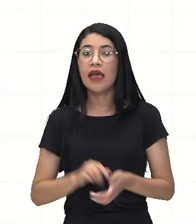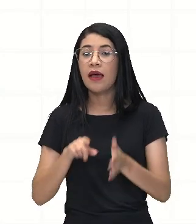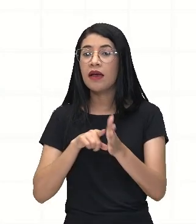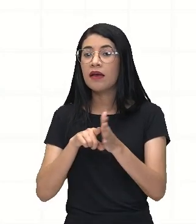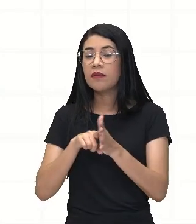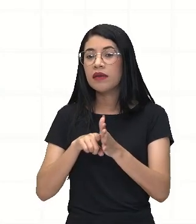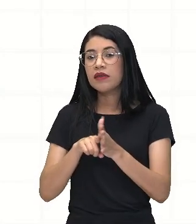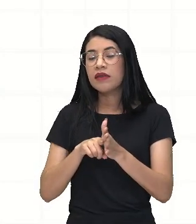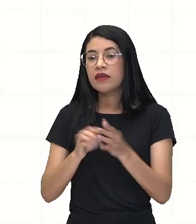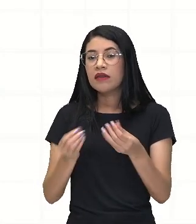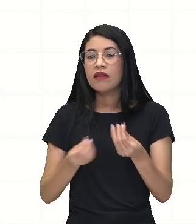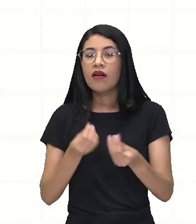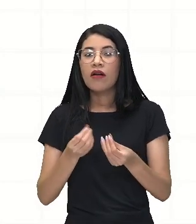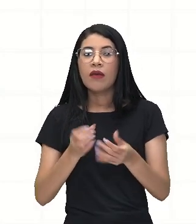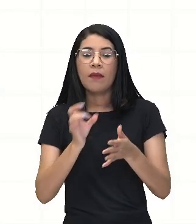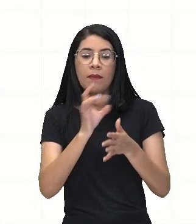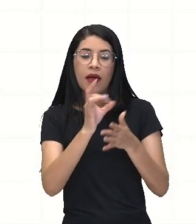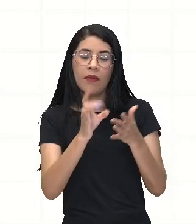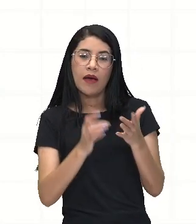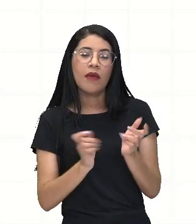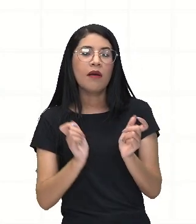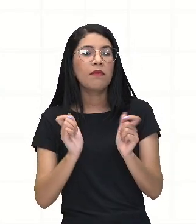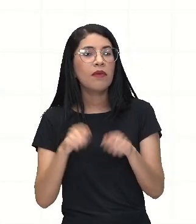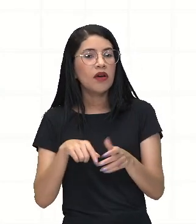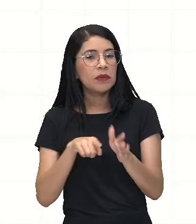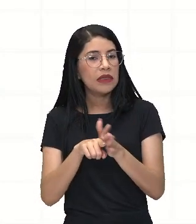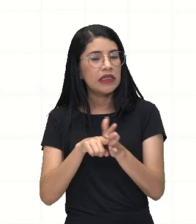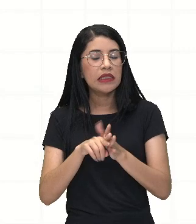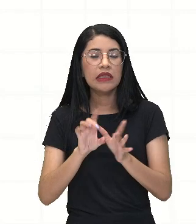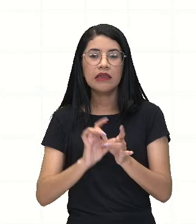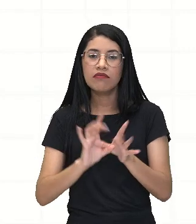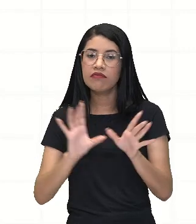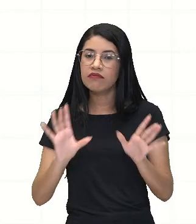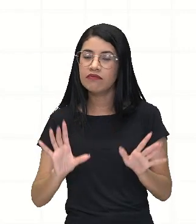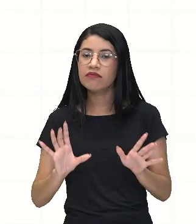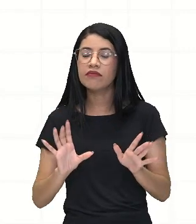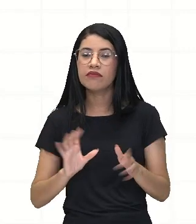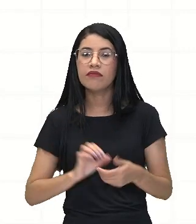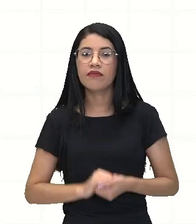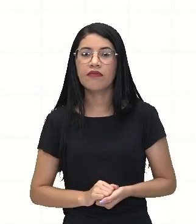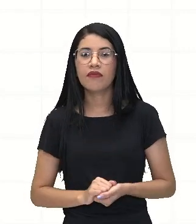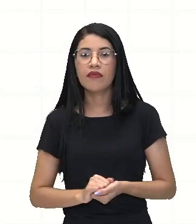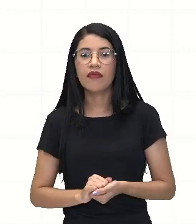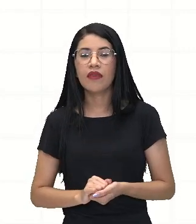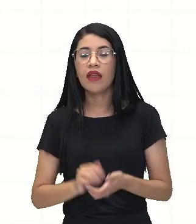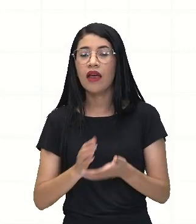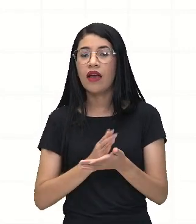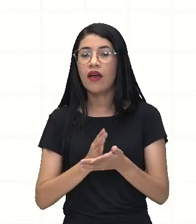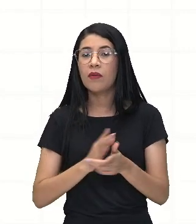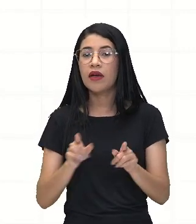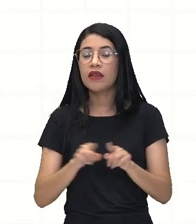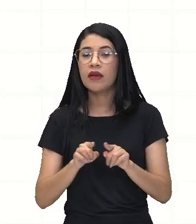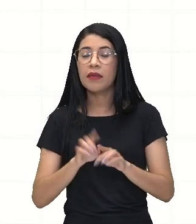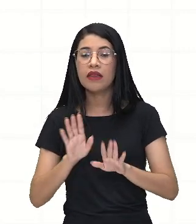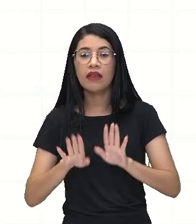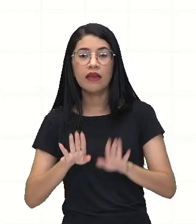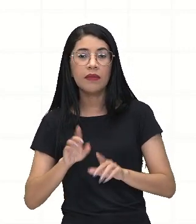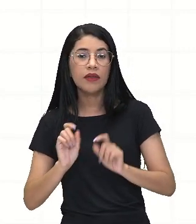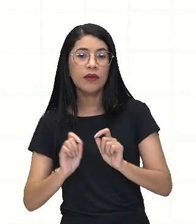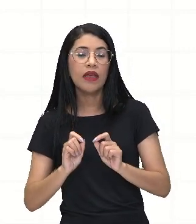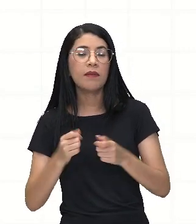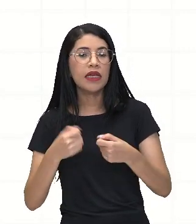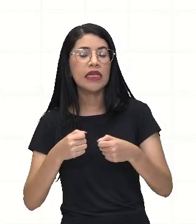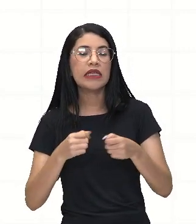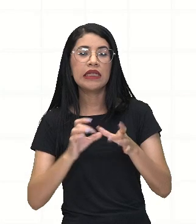em todas essas unidades é permitida a pesquisa, né? E algumas delas vai depender de